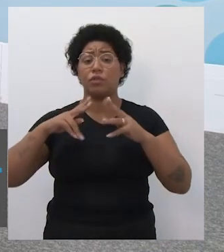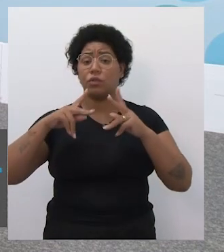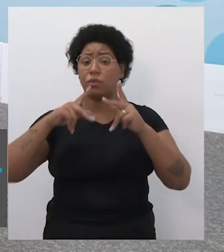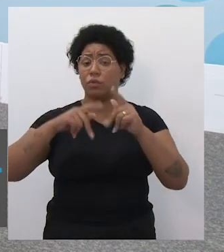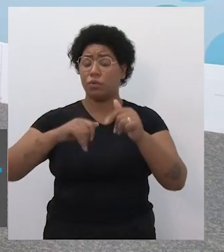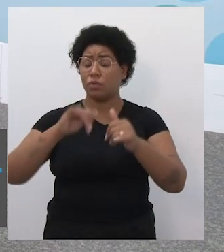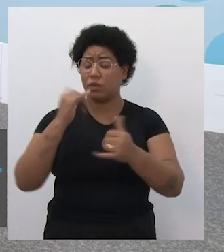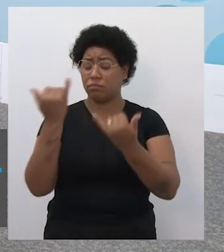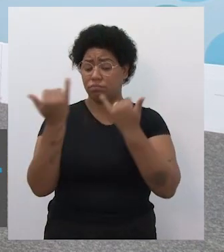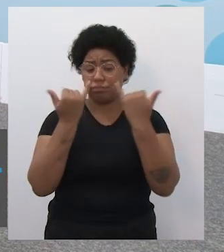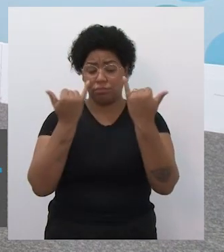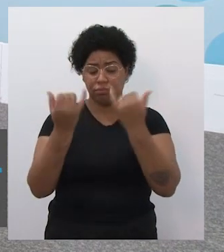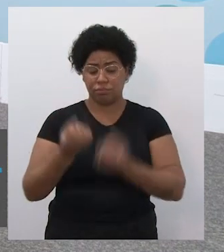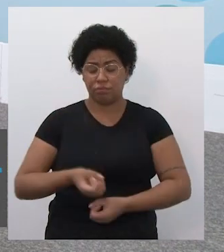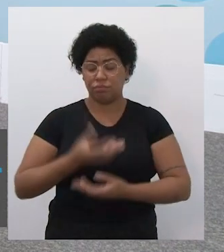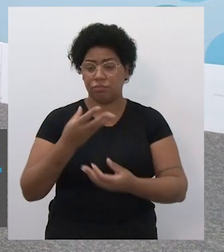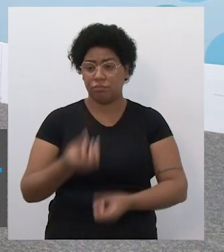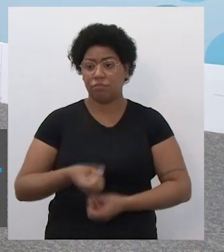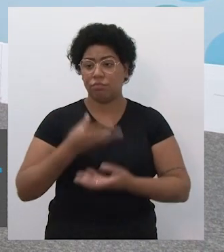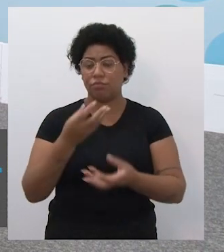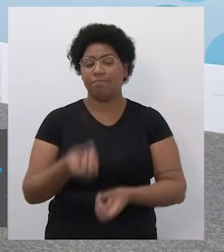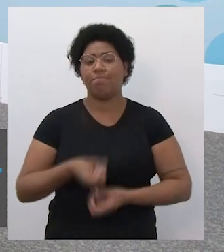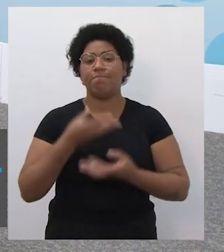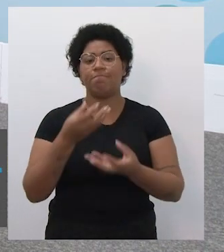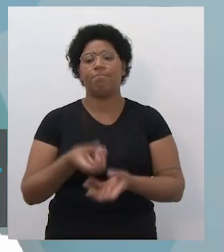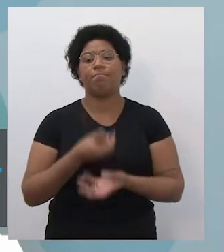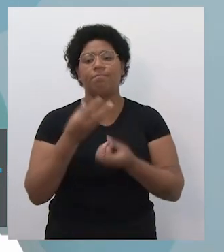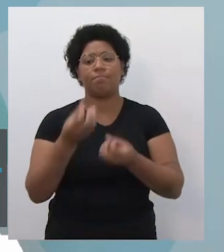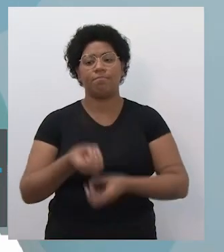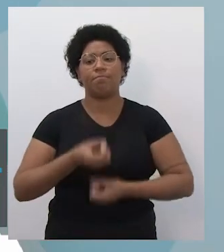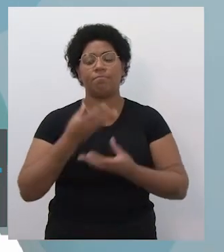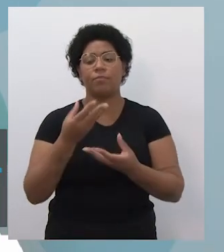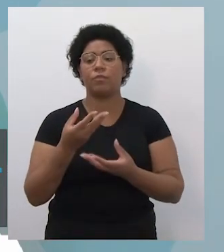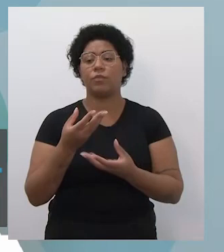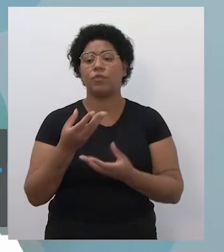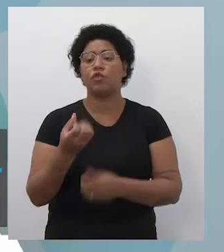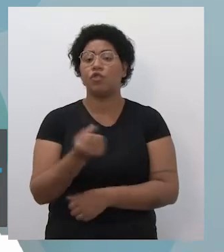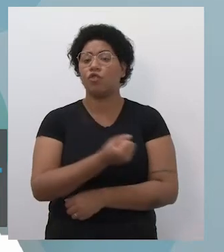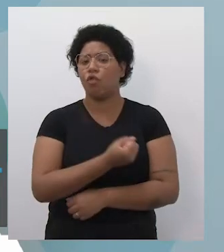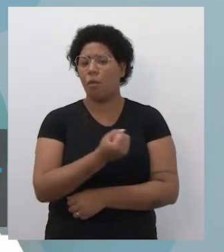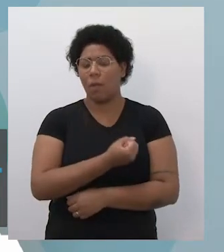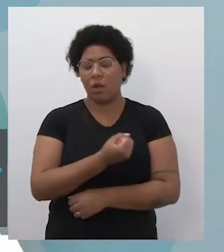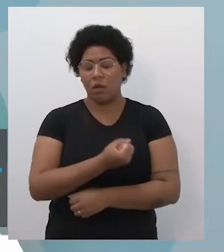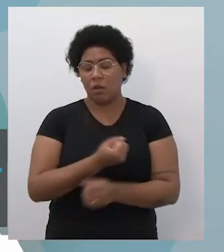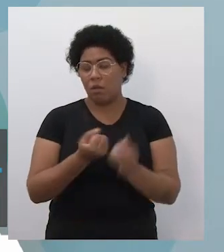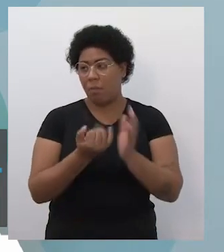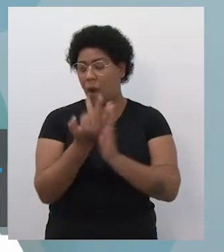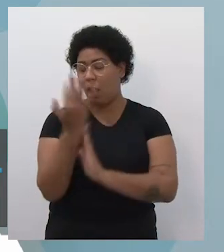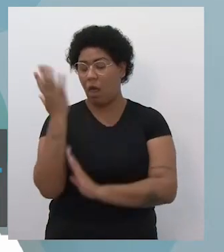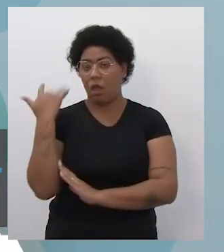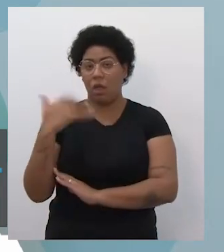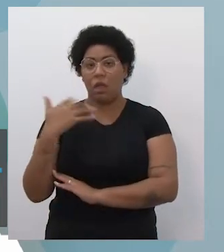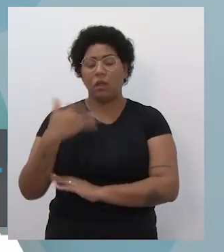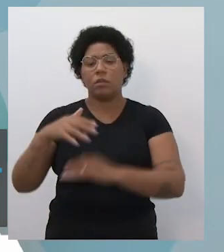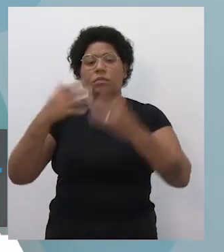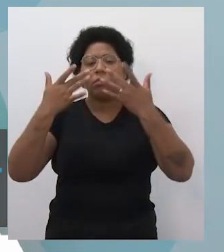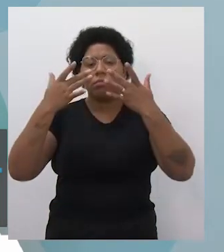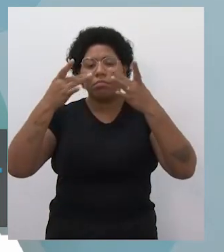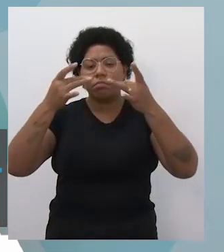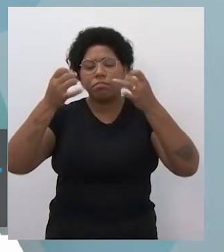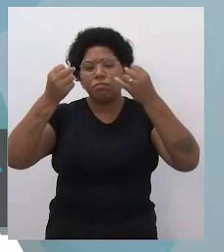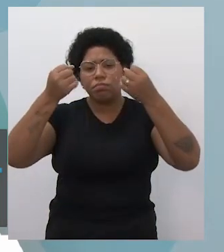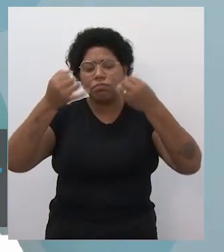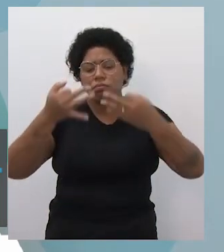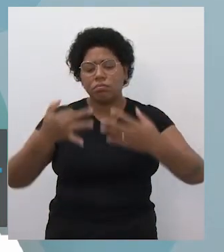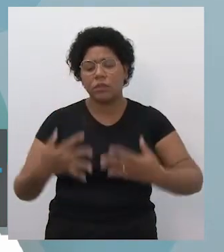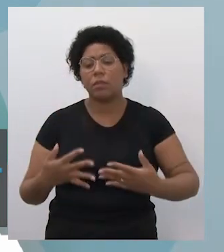né, pensando no número gigantesco de informações, né, que a gente encontra principalmente,